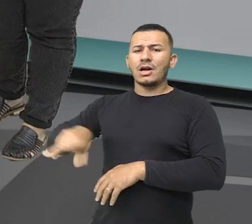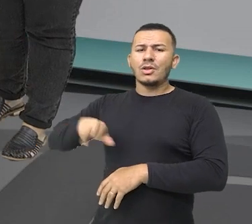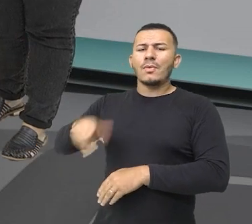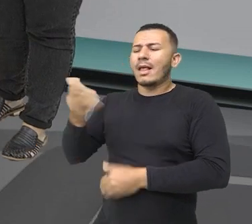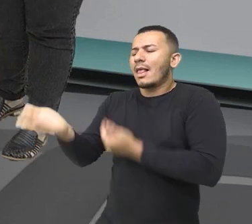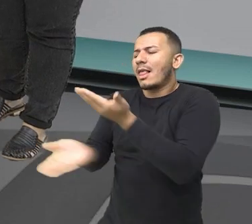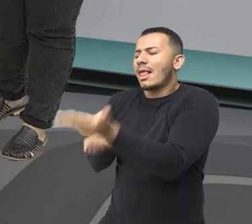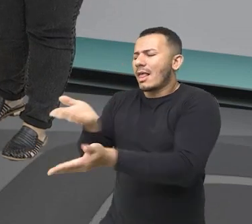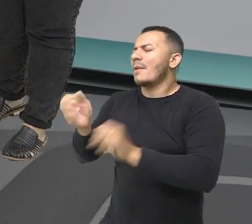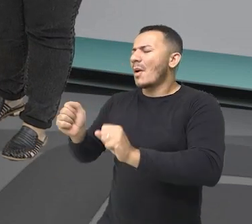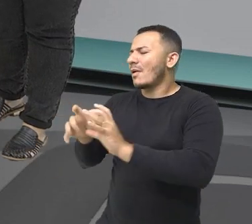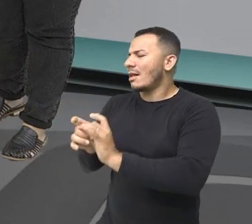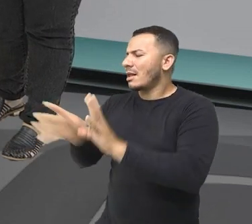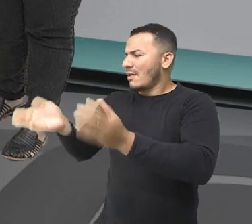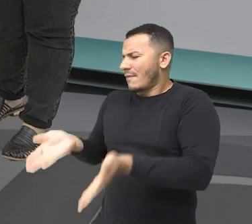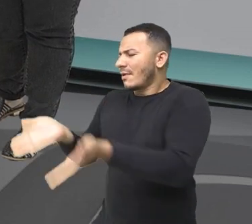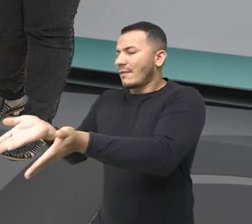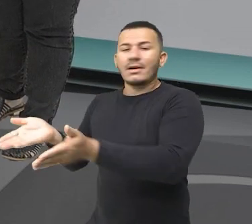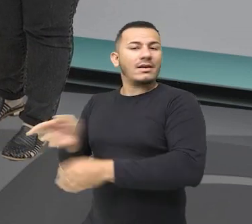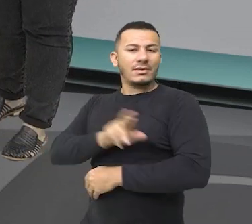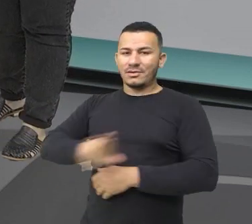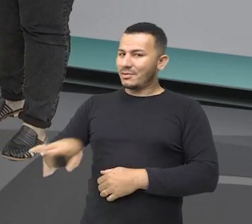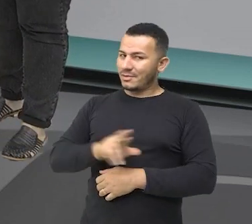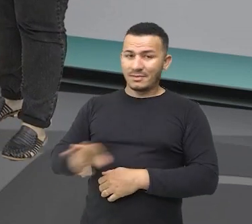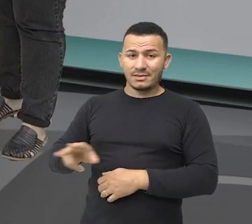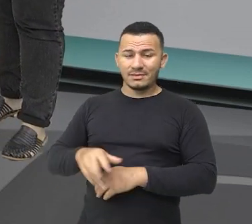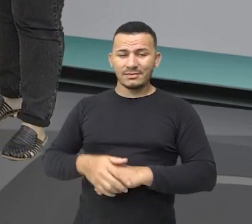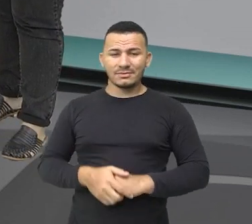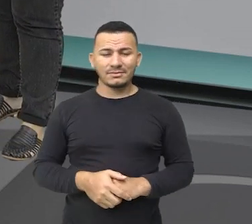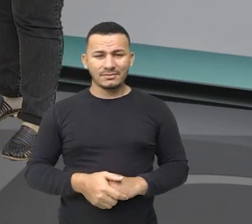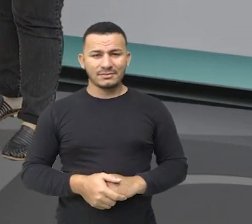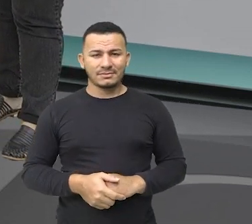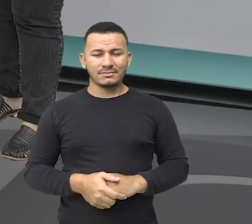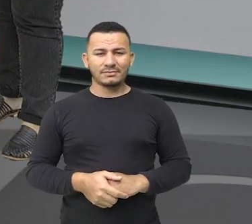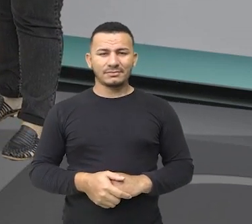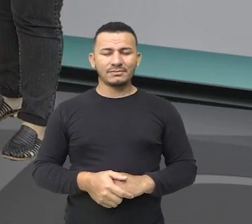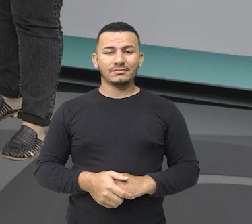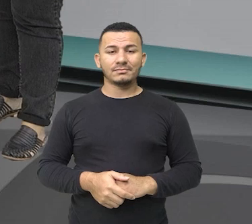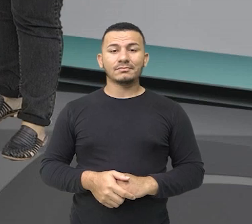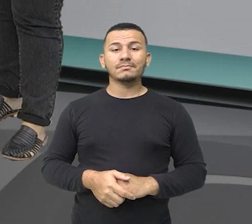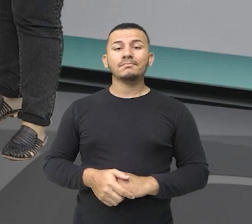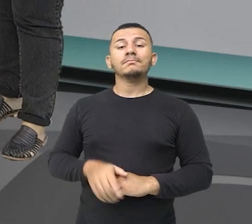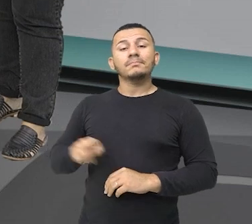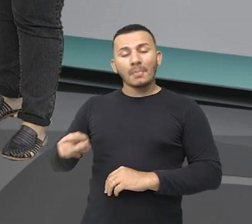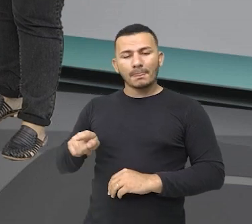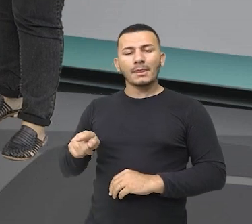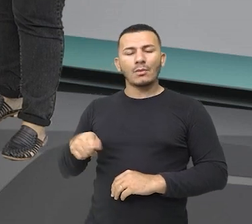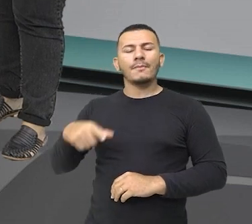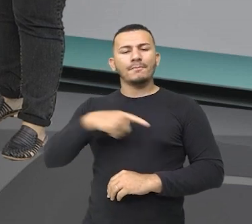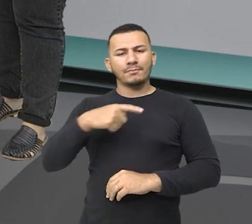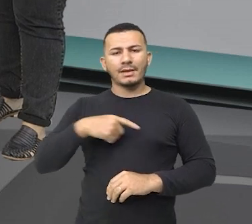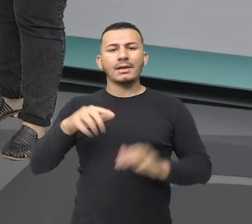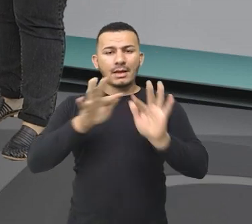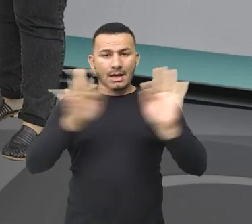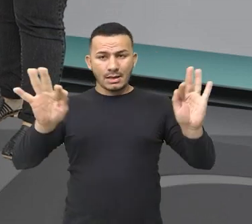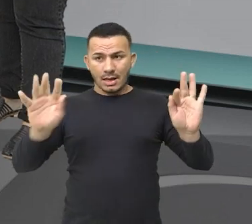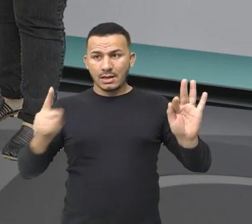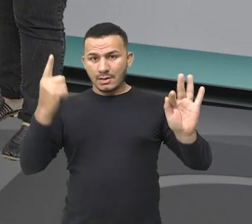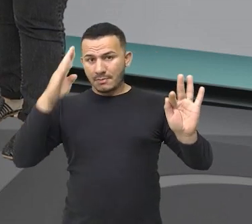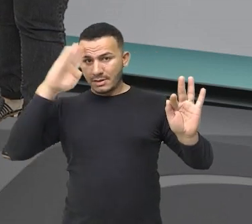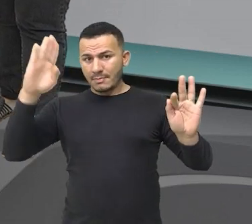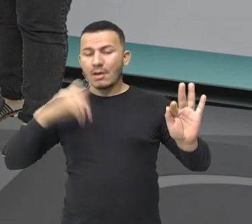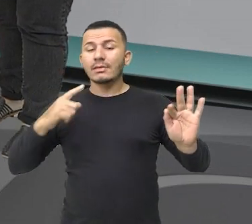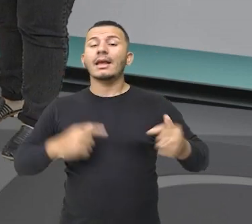ela pode fazer tudo, não é? E aí, desenvolvendo essa ideia principal, a gente tem a